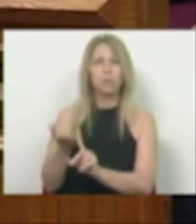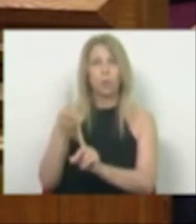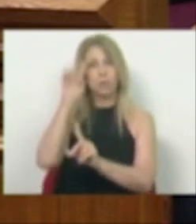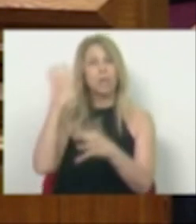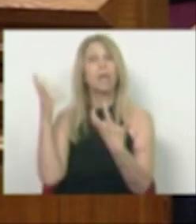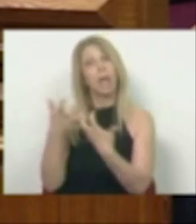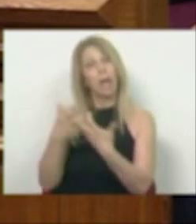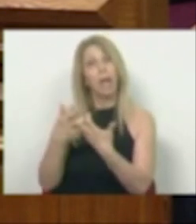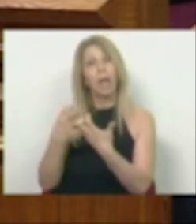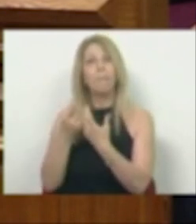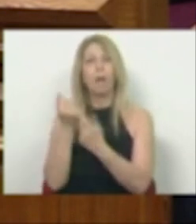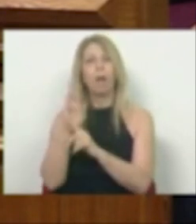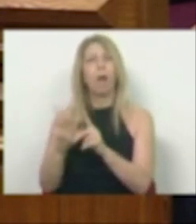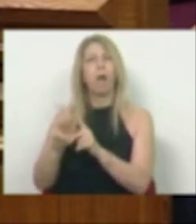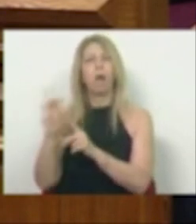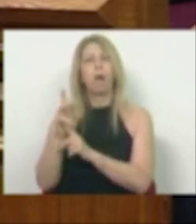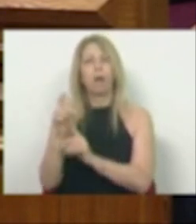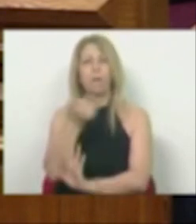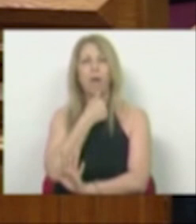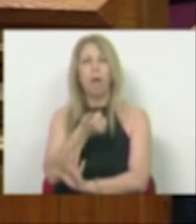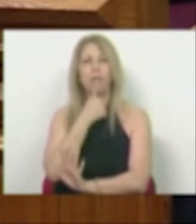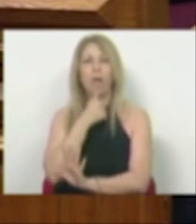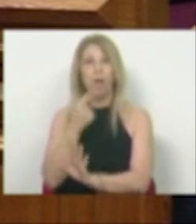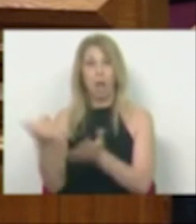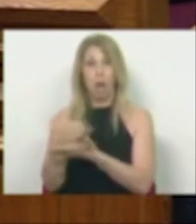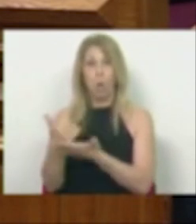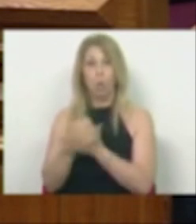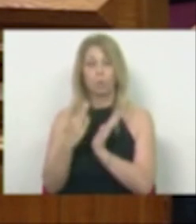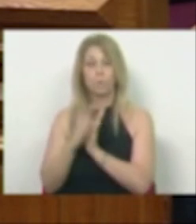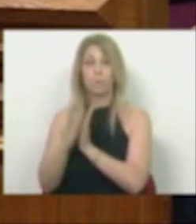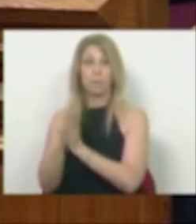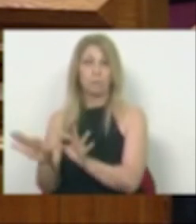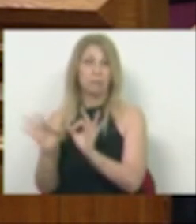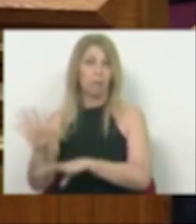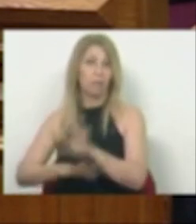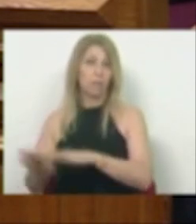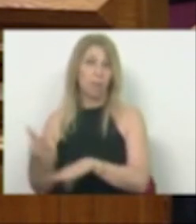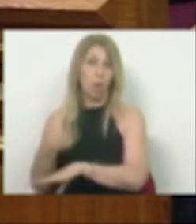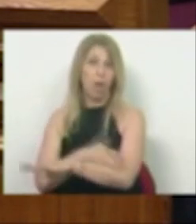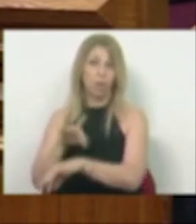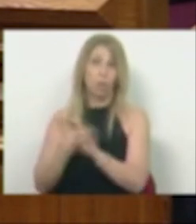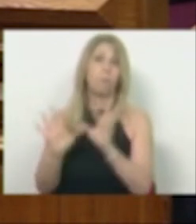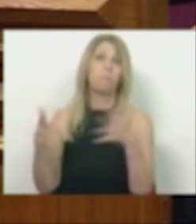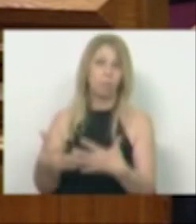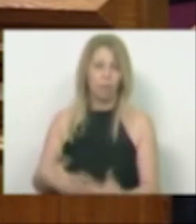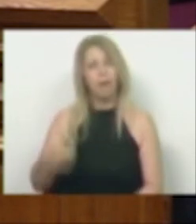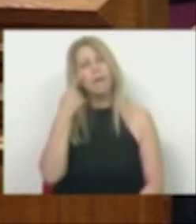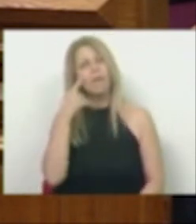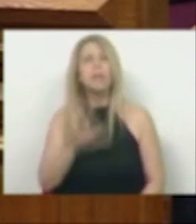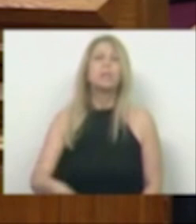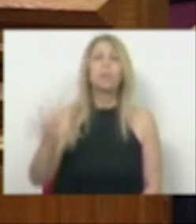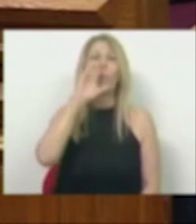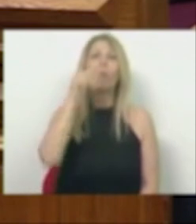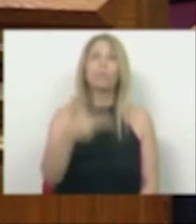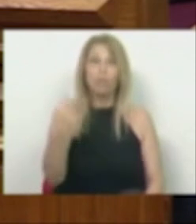especularem, acumularem lucros, tal como antes fizeram com a epidemia. Veja-se a situação dos combustíveis